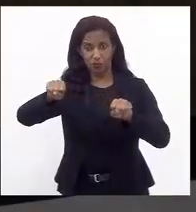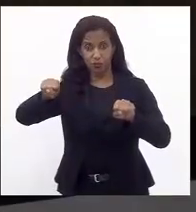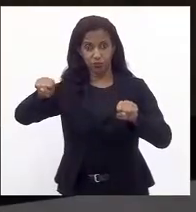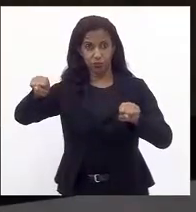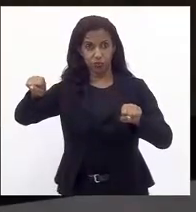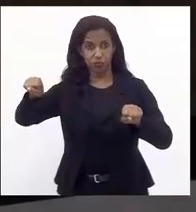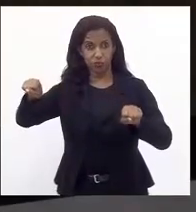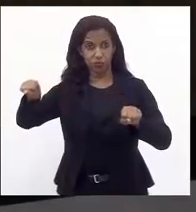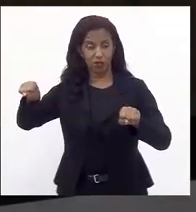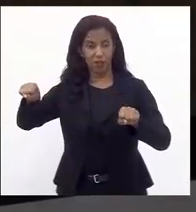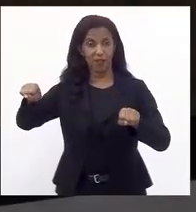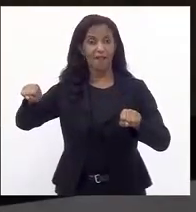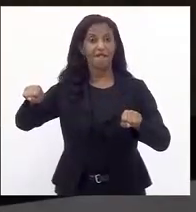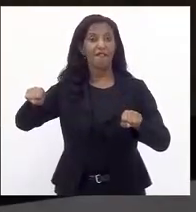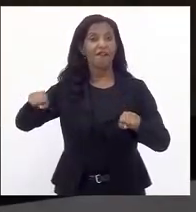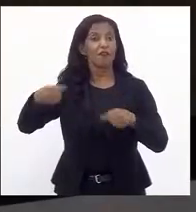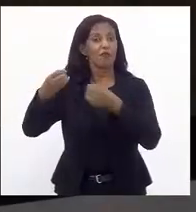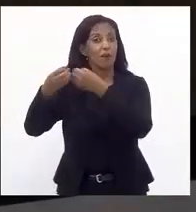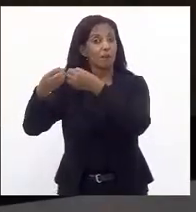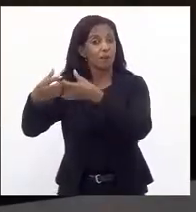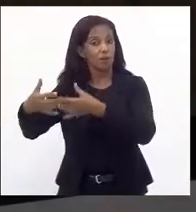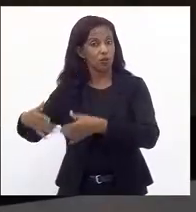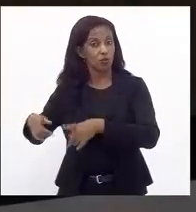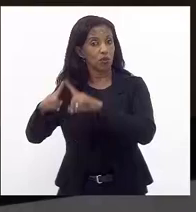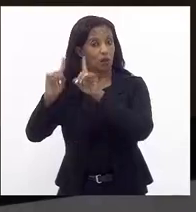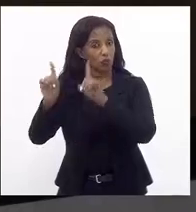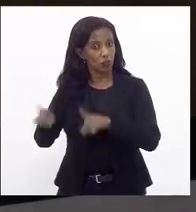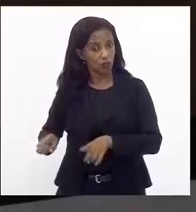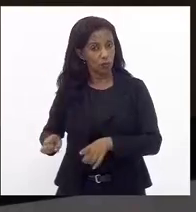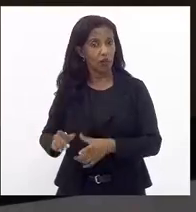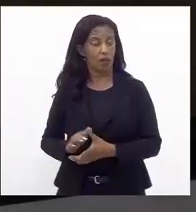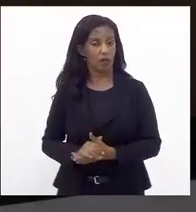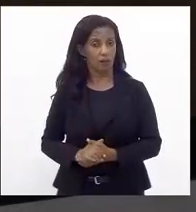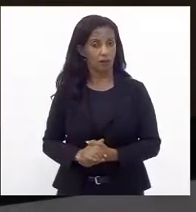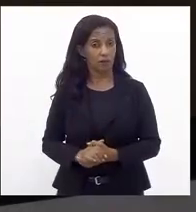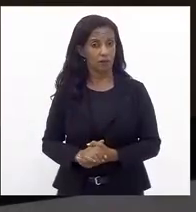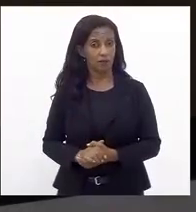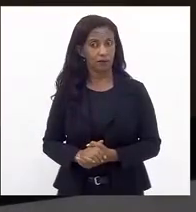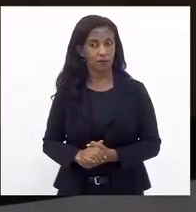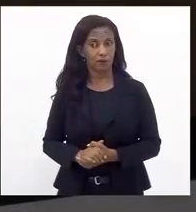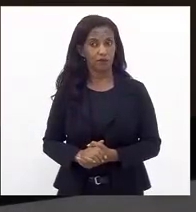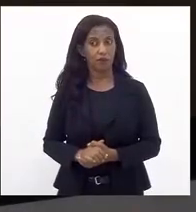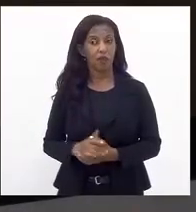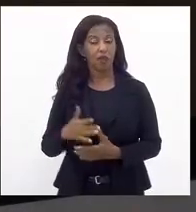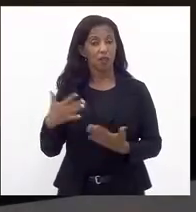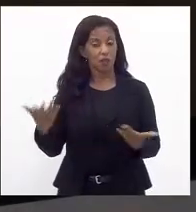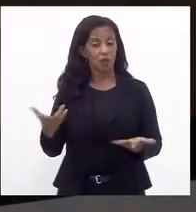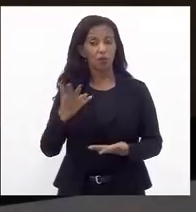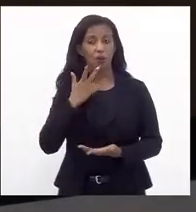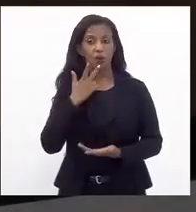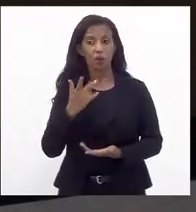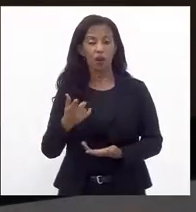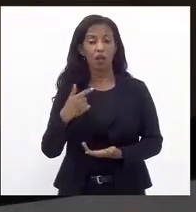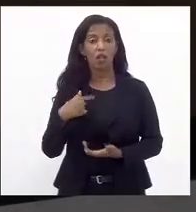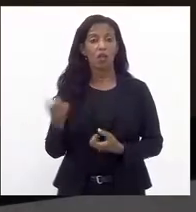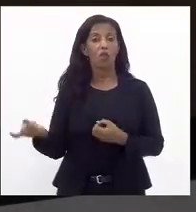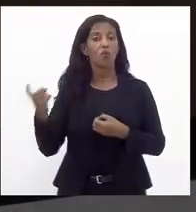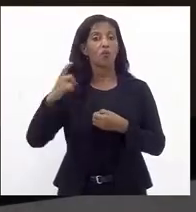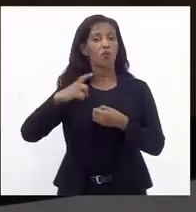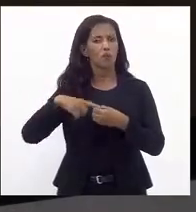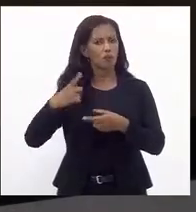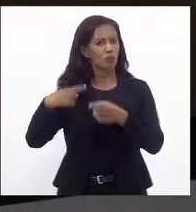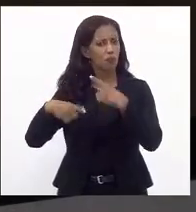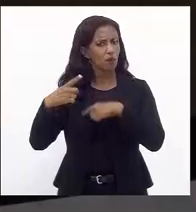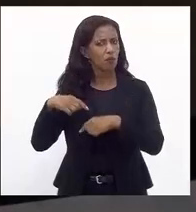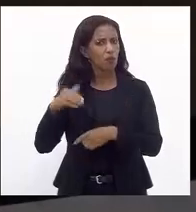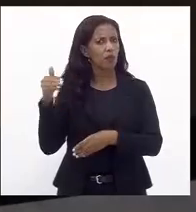tanto a corda que vai acabar prejudicando os servidores então Presidente quer dizer o seguinte eu vou voltar